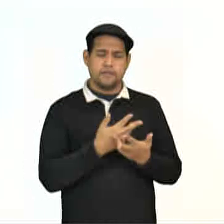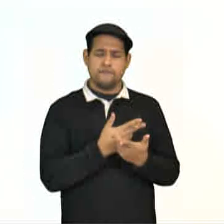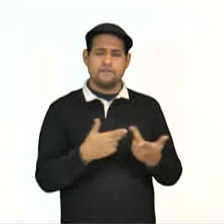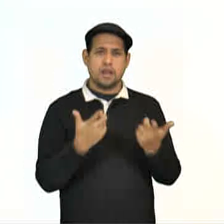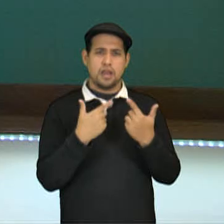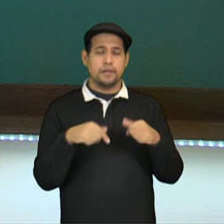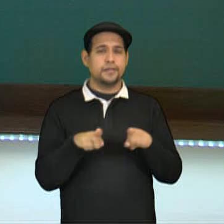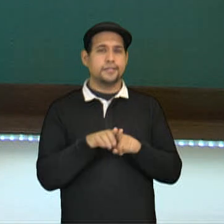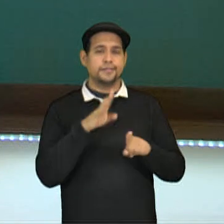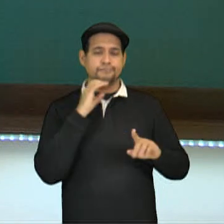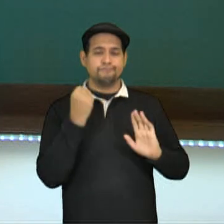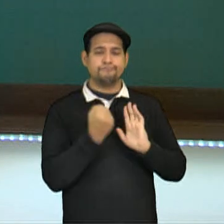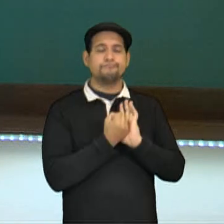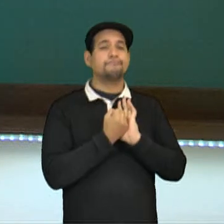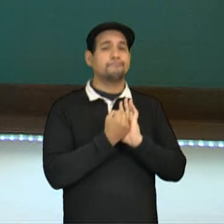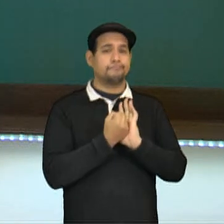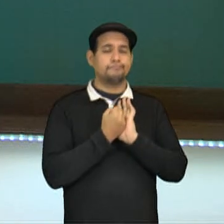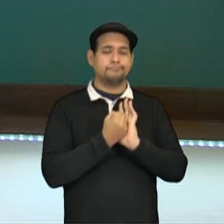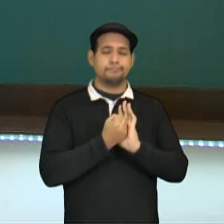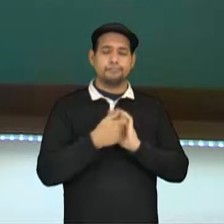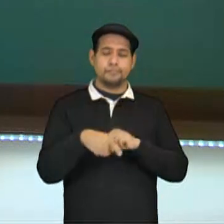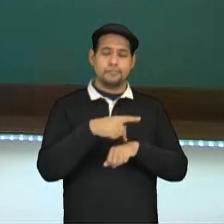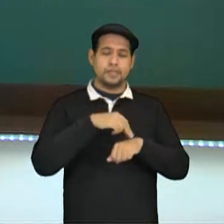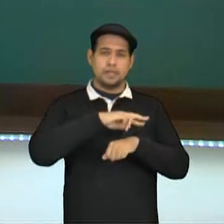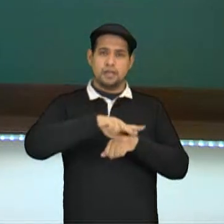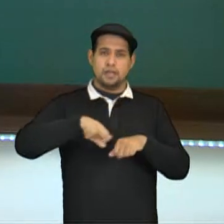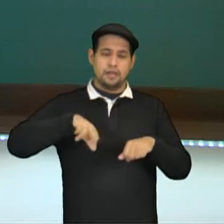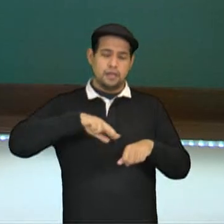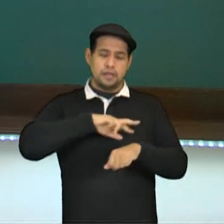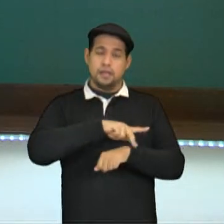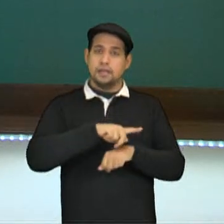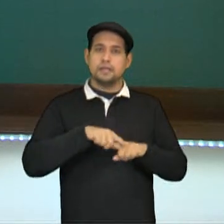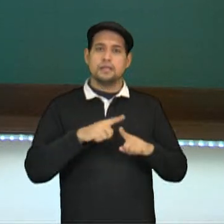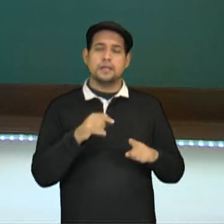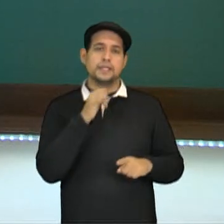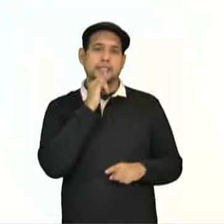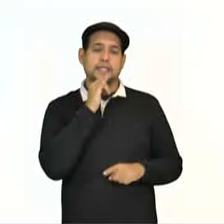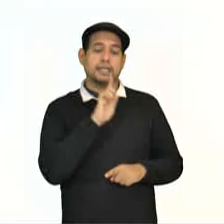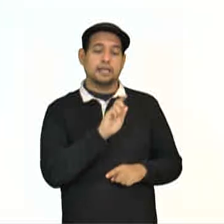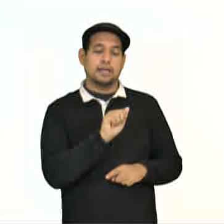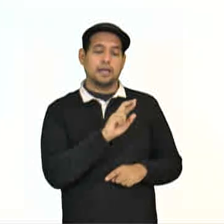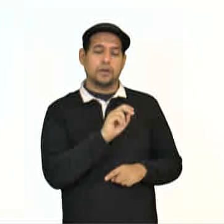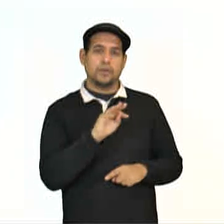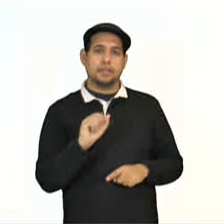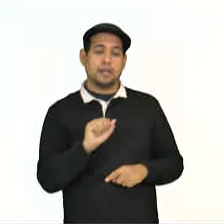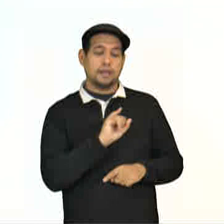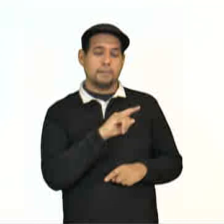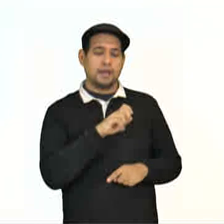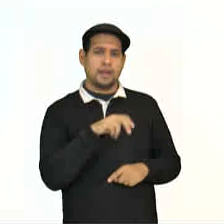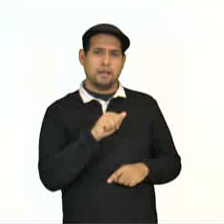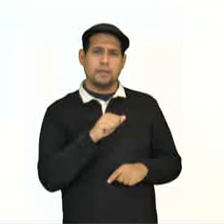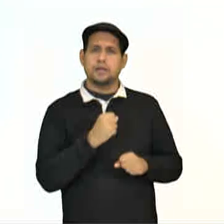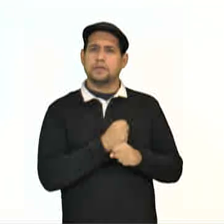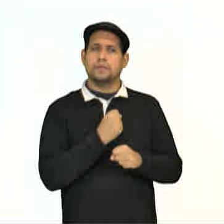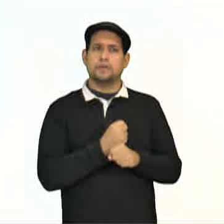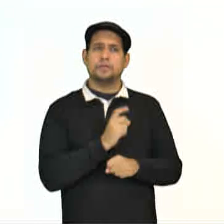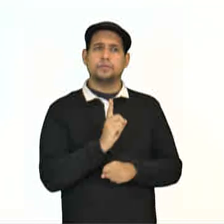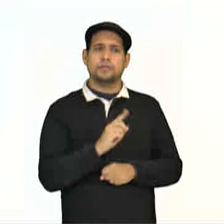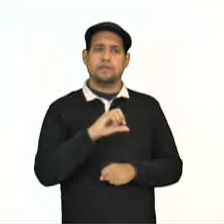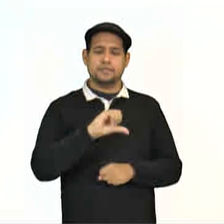línguas, reconhecida internacionalmente. Então, a Garota de Ipanema foi no ano de